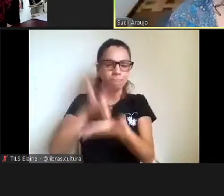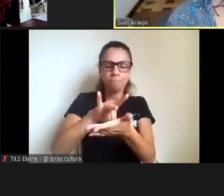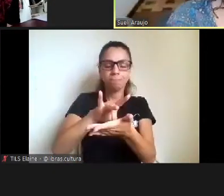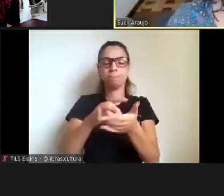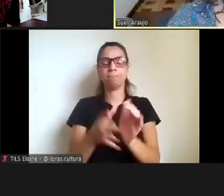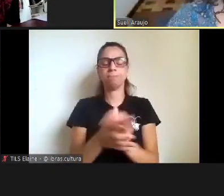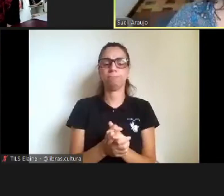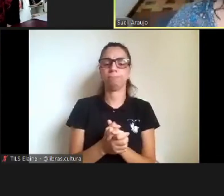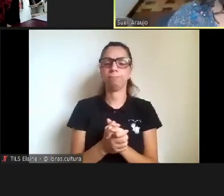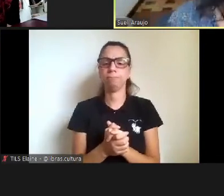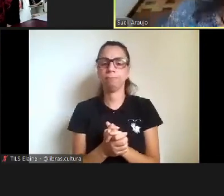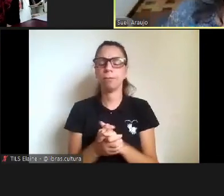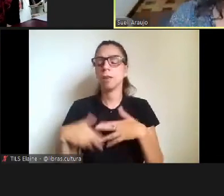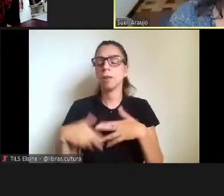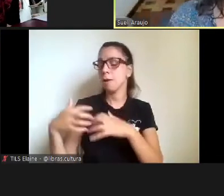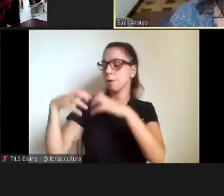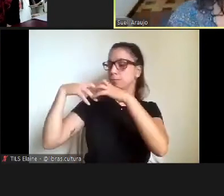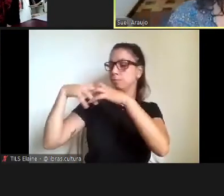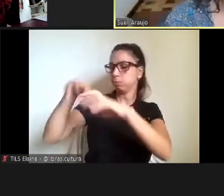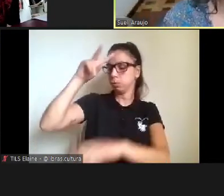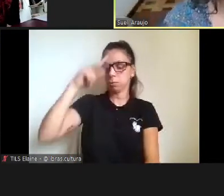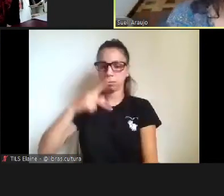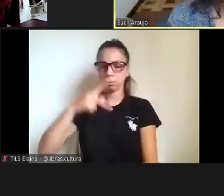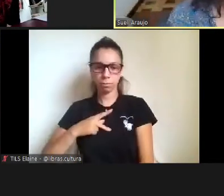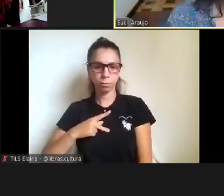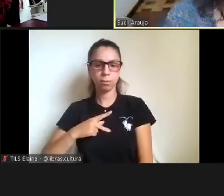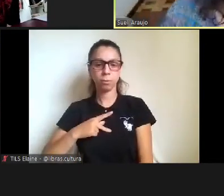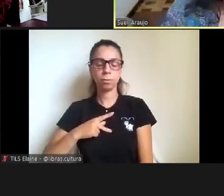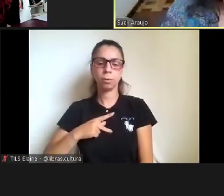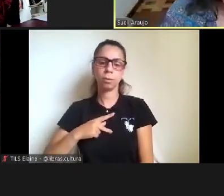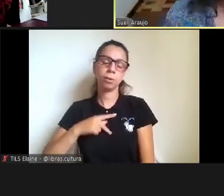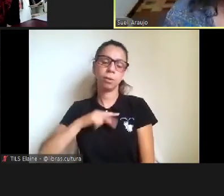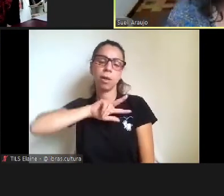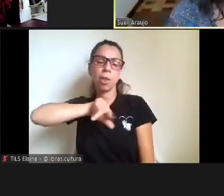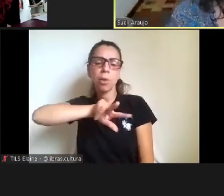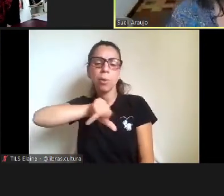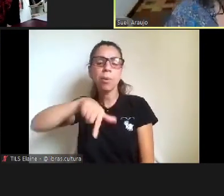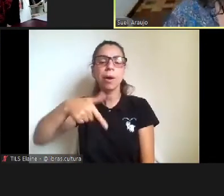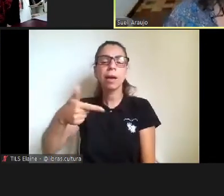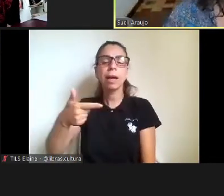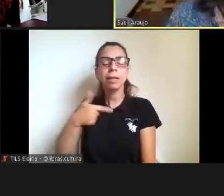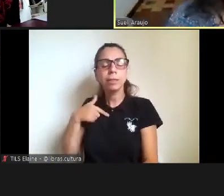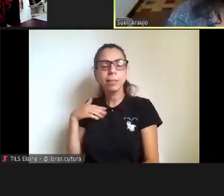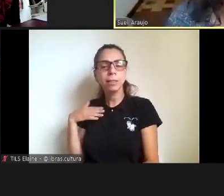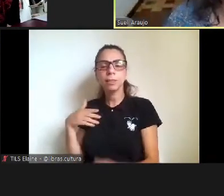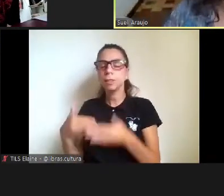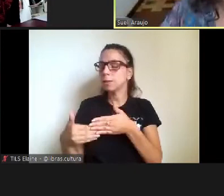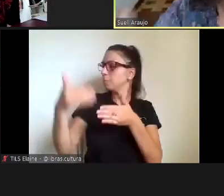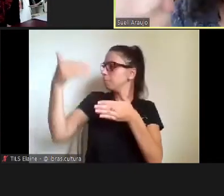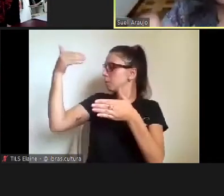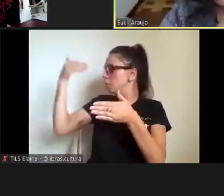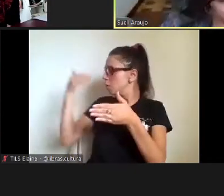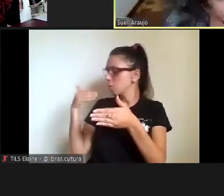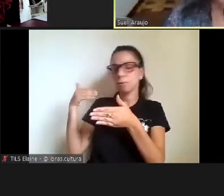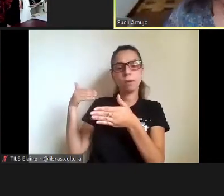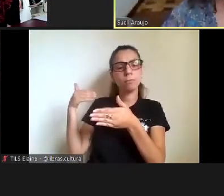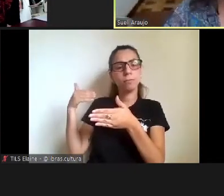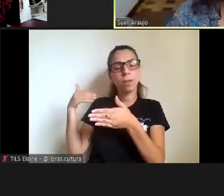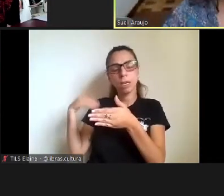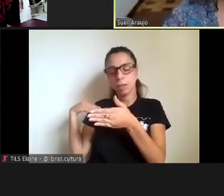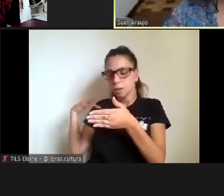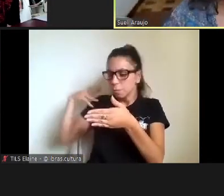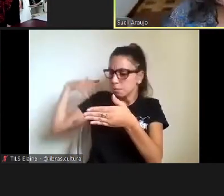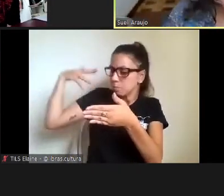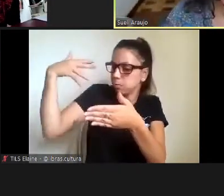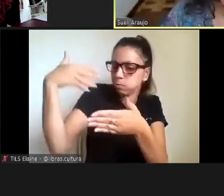Resistência hoje, me parece, são atos que não se furtam de encarar o passado, tendo os pés